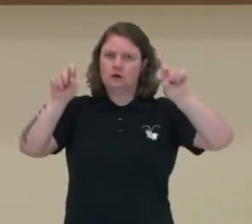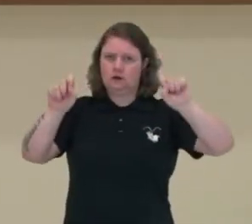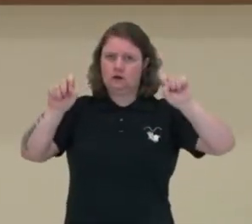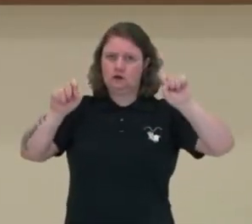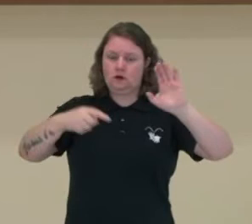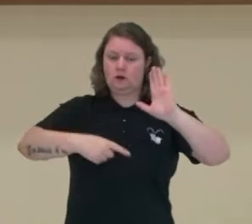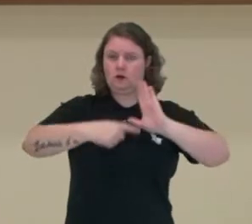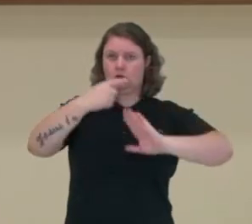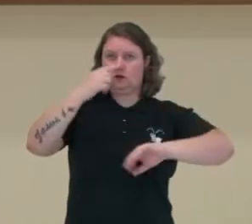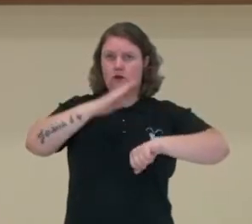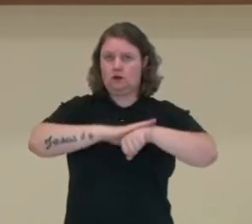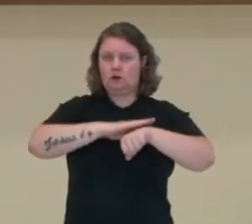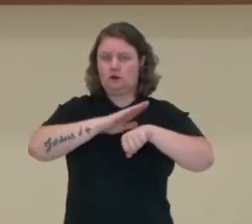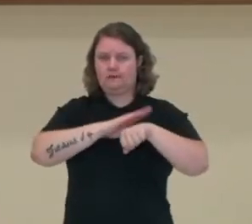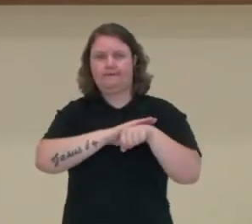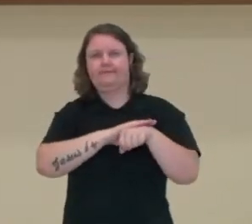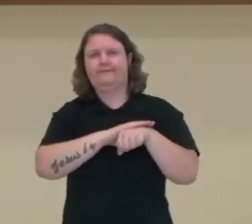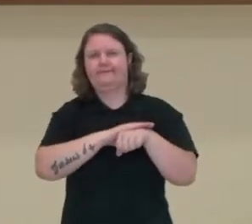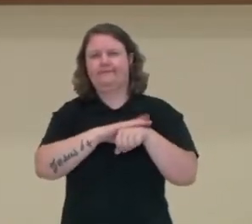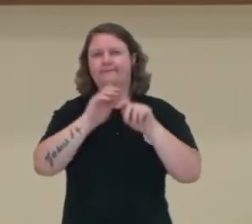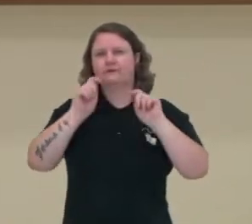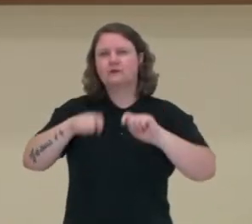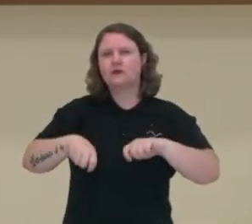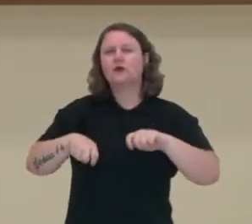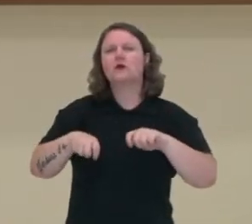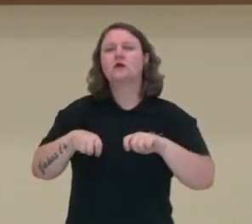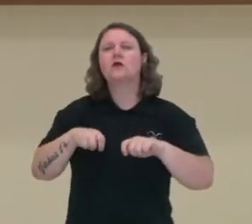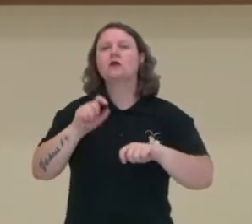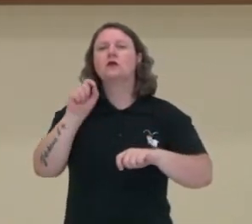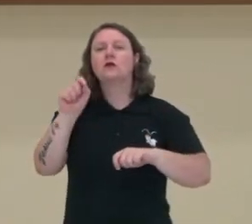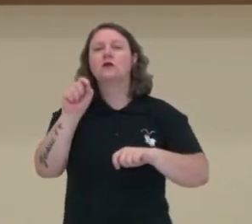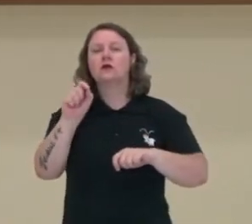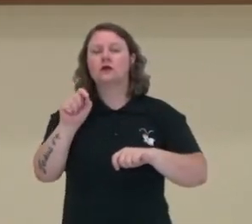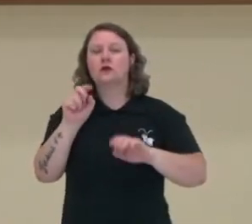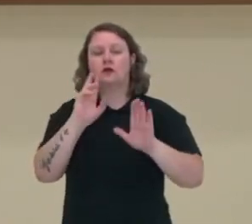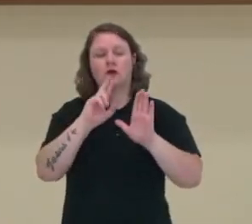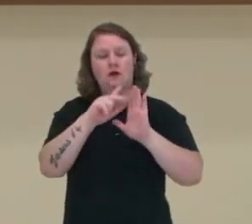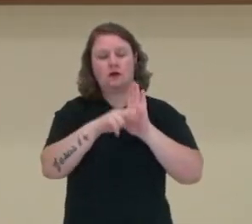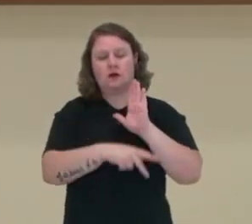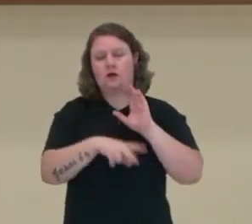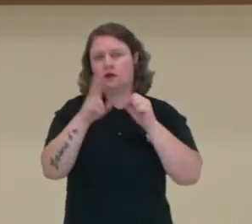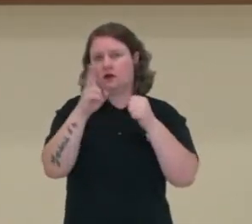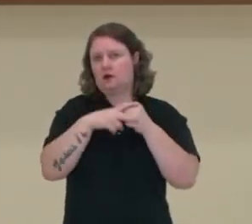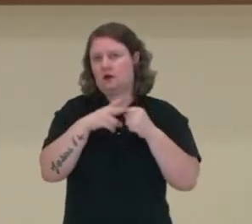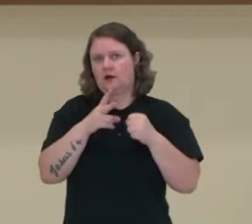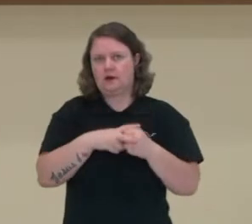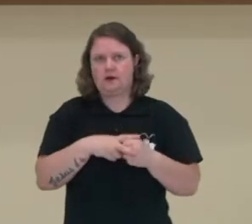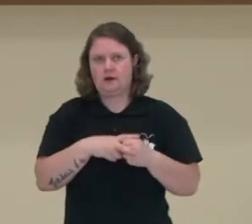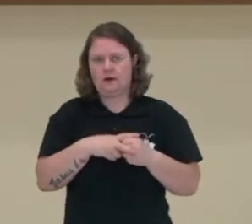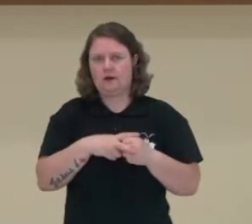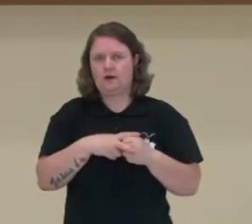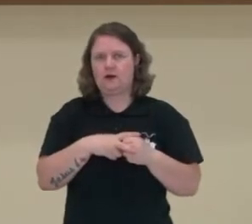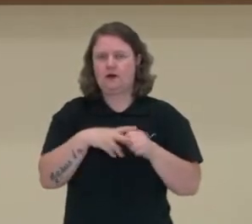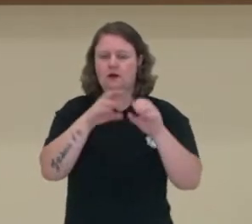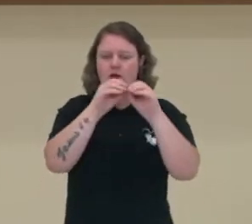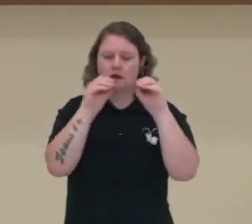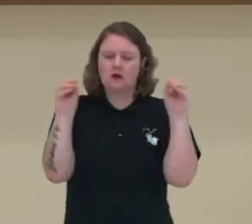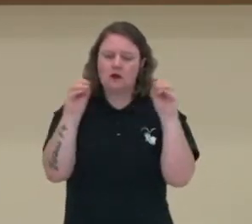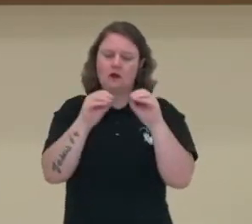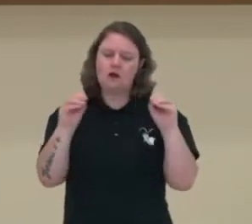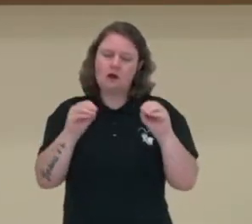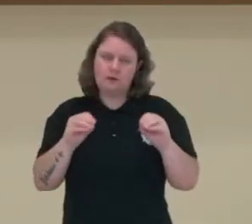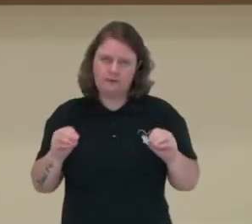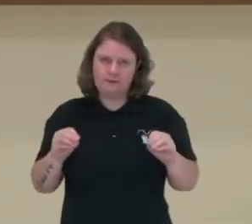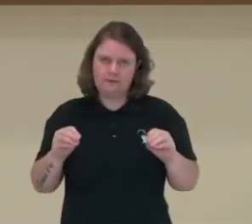ponto. Ali eu posso ter, naquele período, eu posso ter vários verbos ali, ou seja, várias orações